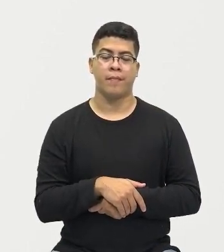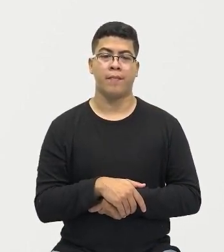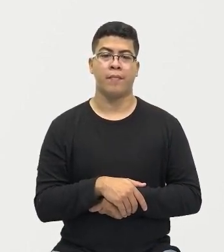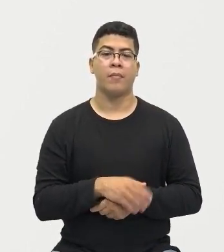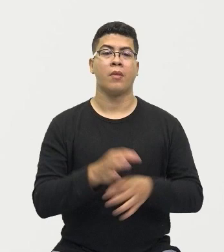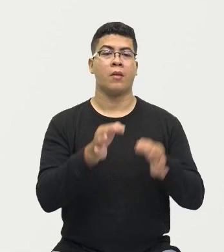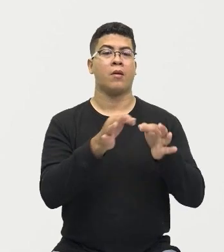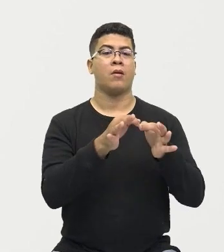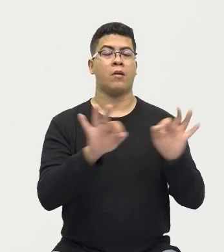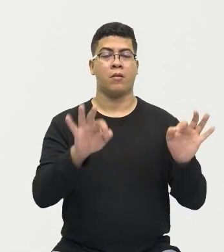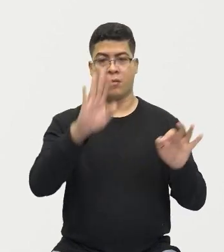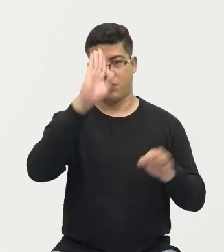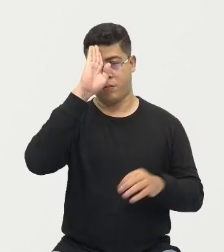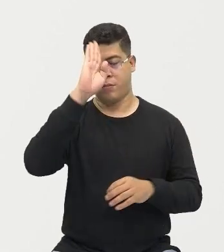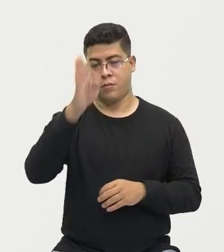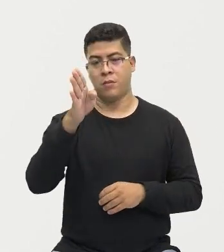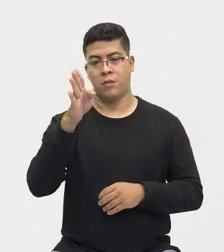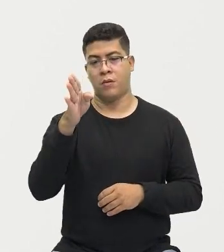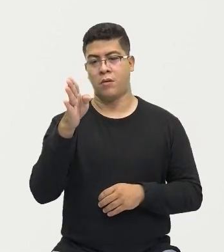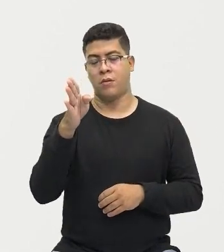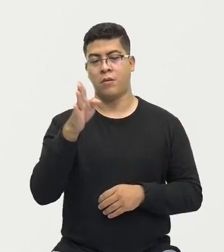principal, o técnico ainda não confirmou.